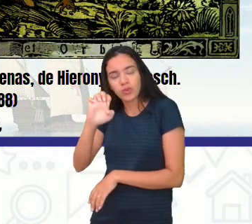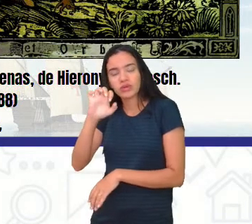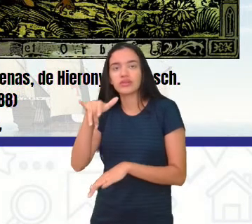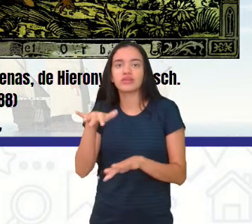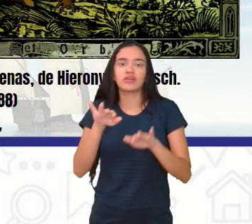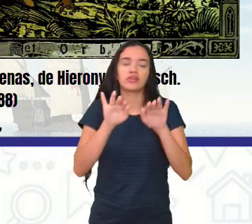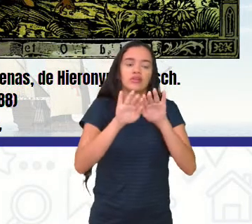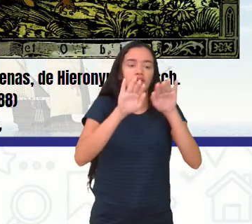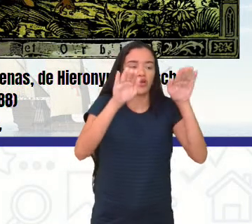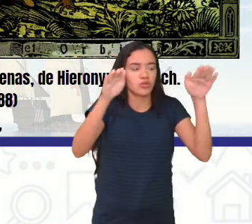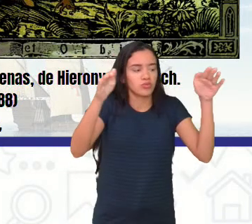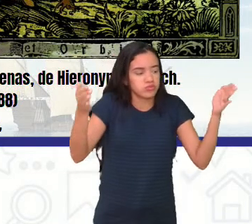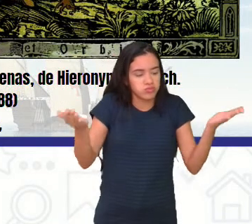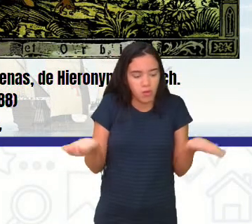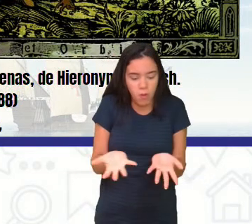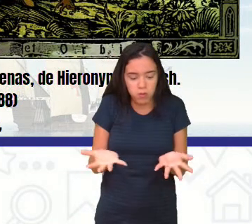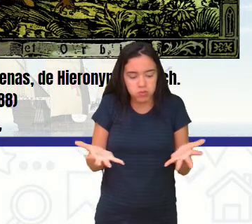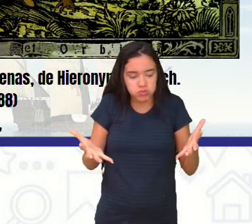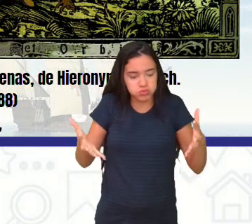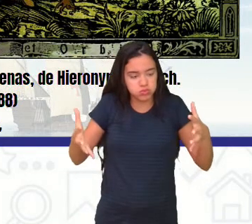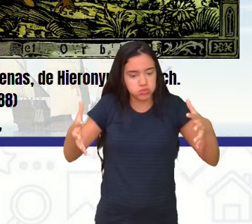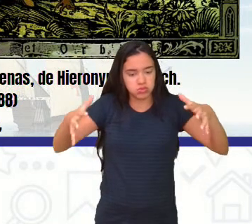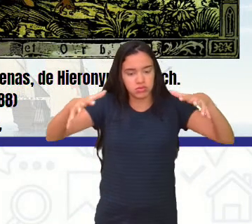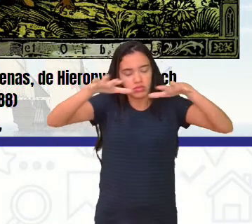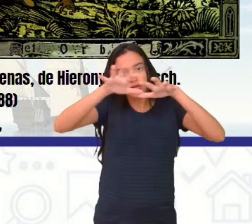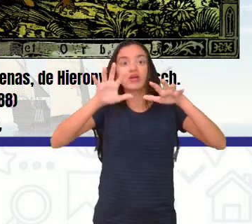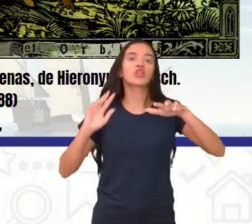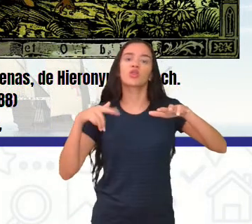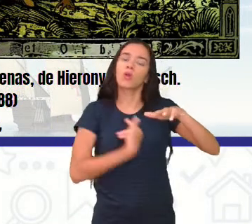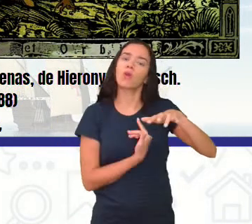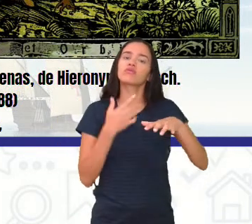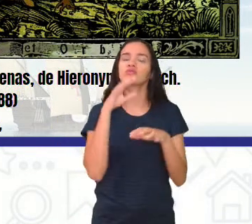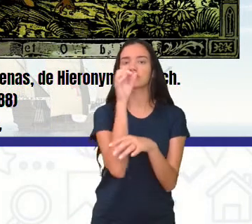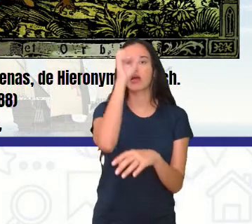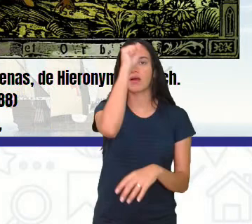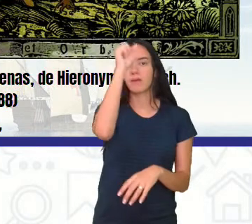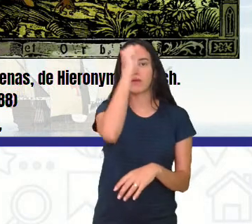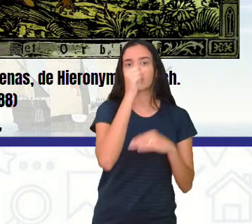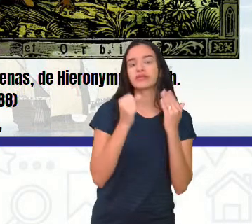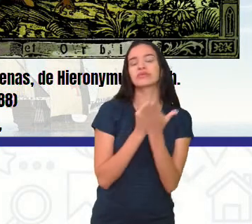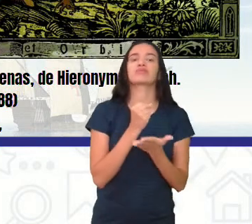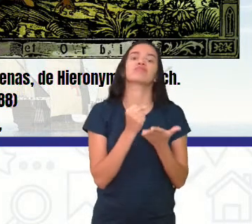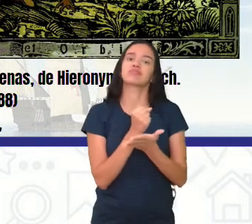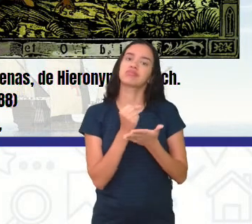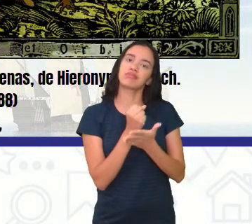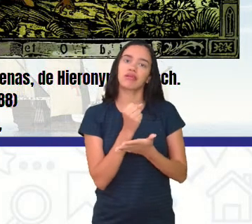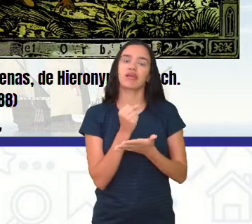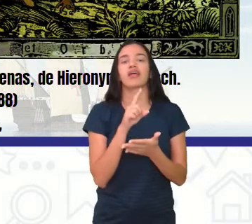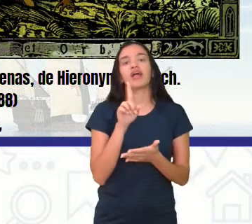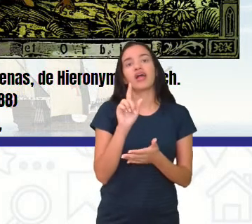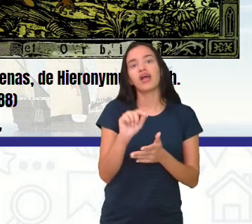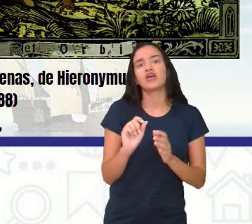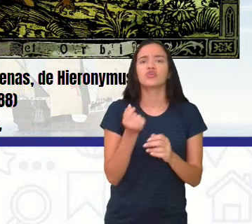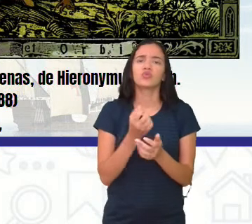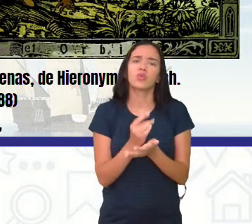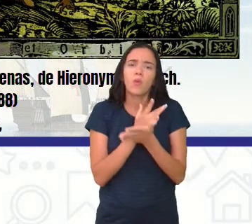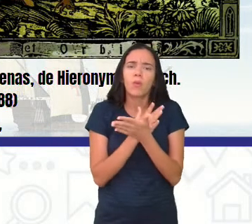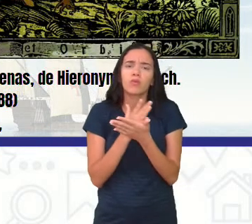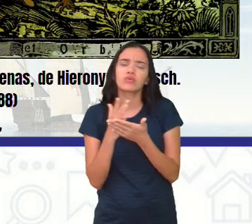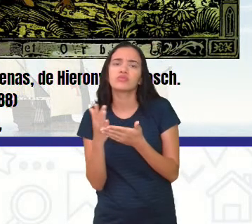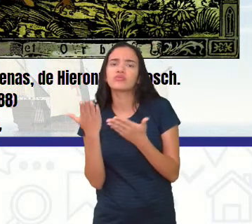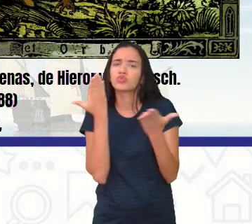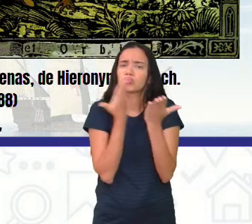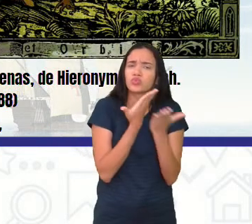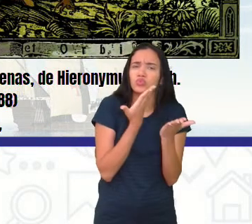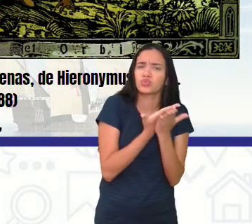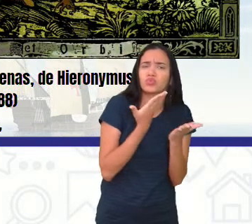superfície, né, arredondada, né? A gente aprende, né, no fundamental, lá no início do nosso